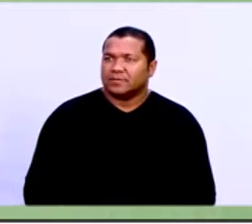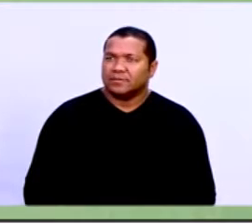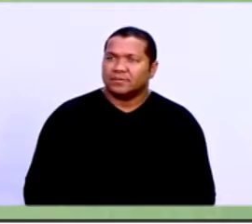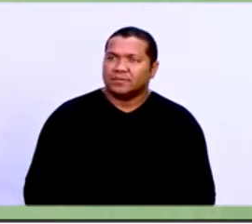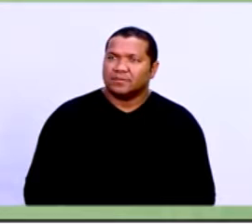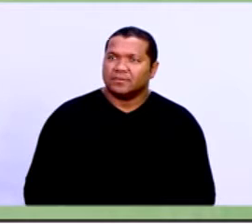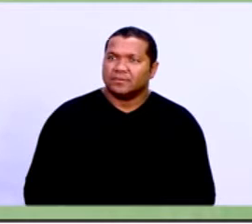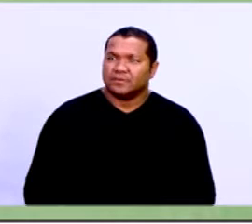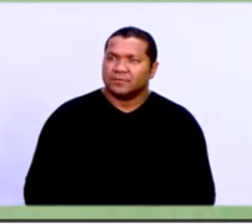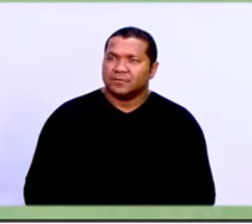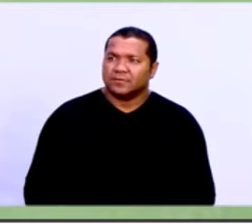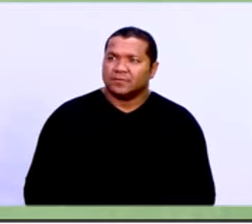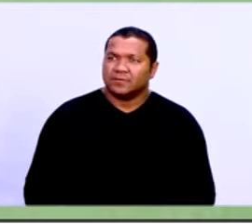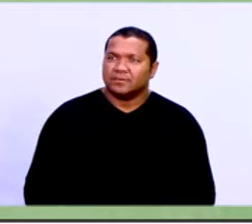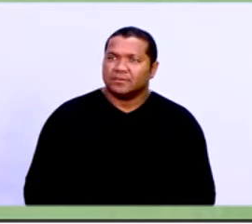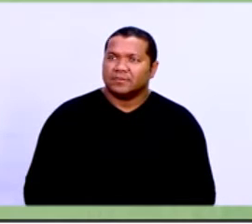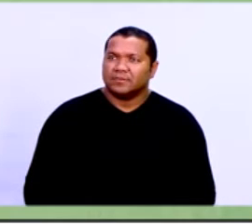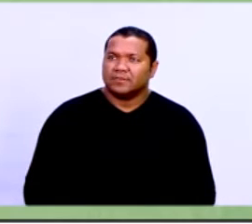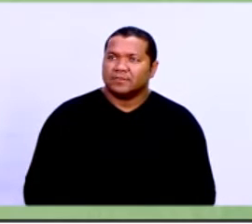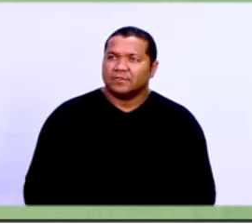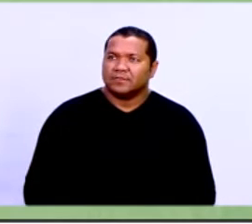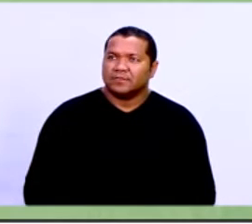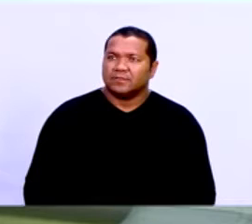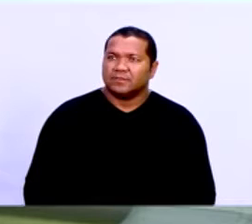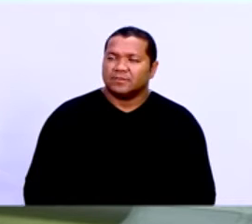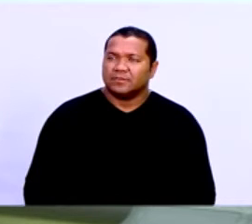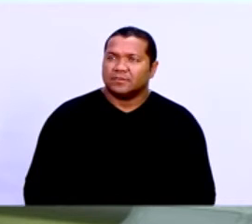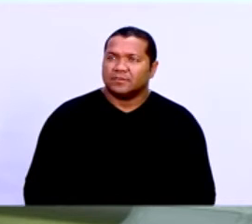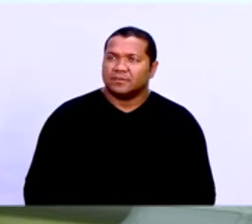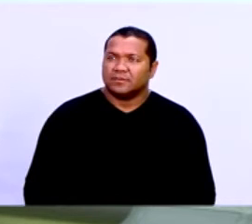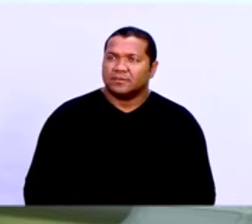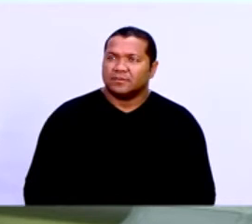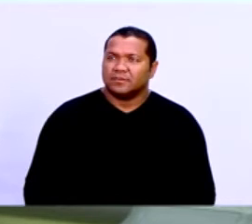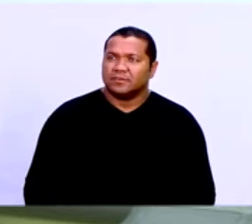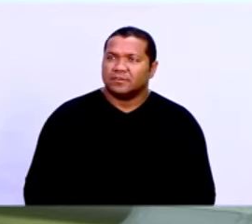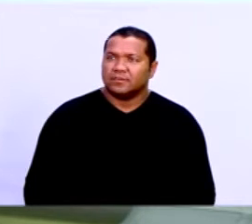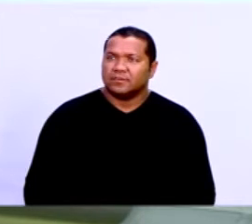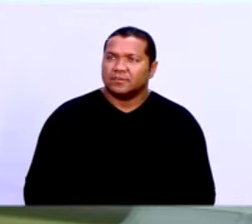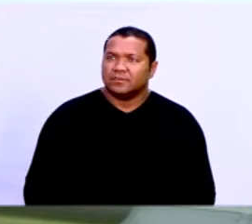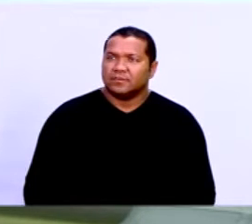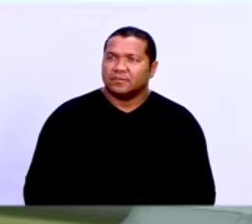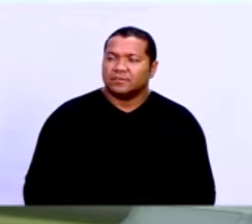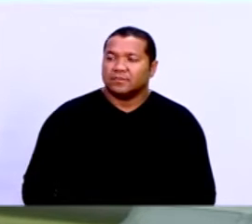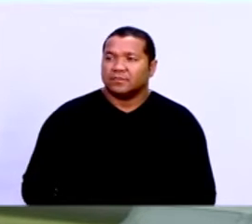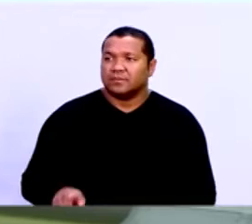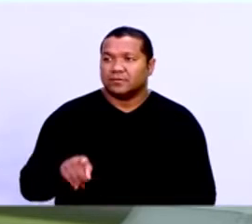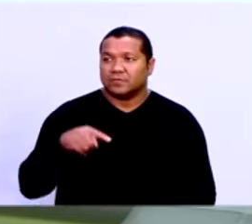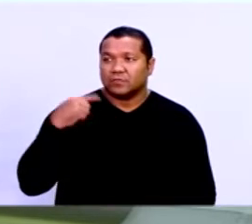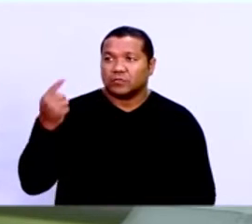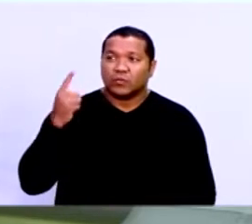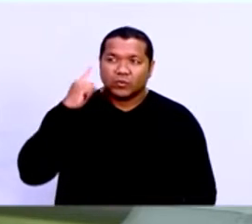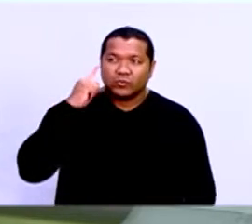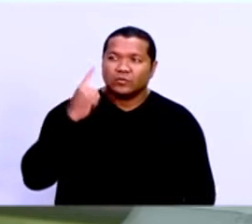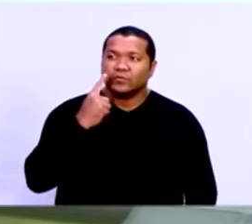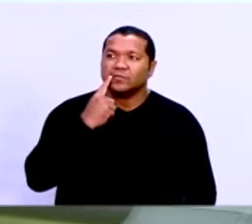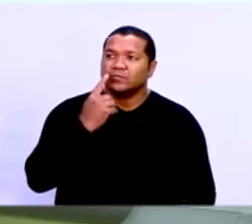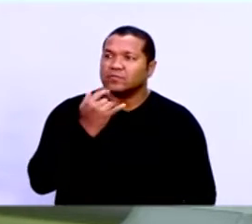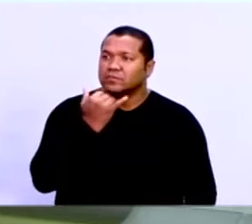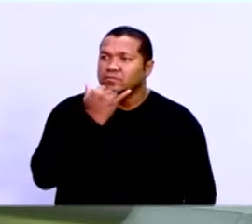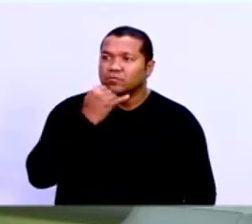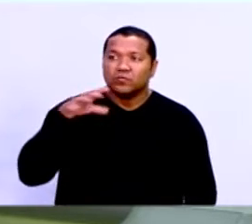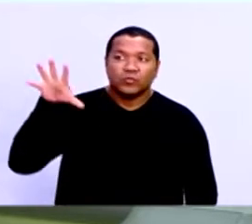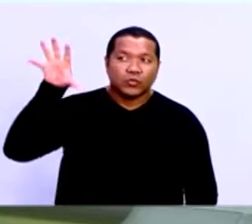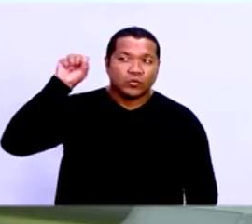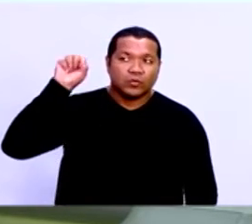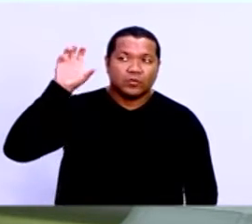é a redução de custos porque você vai ter menos problemas seu projeto tá bem feito com isso o